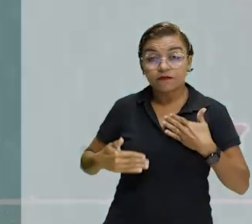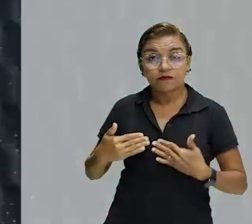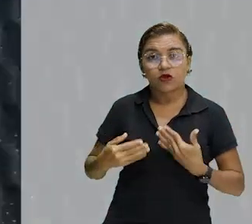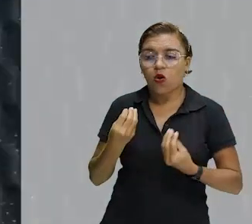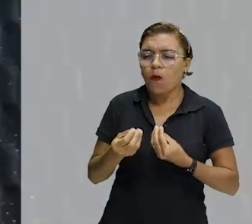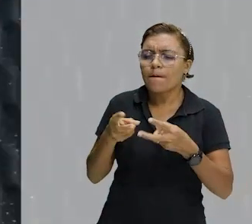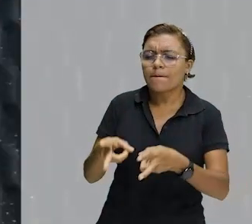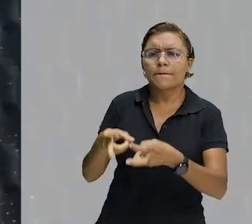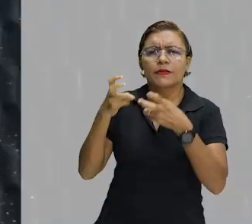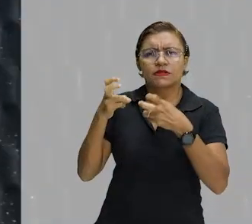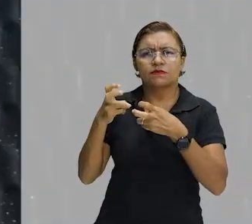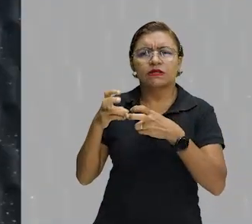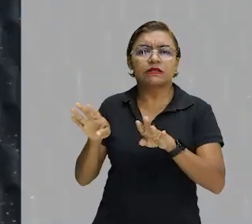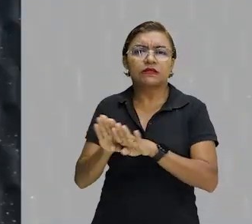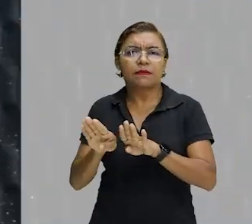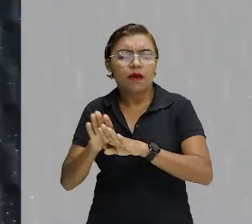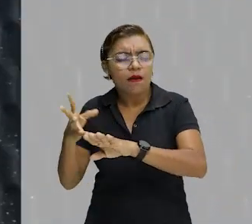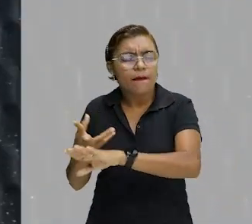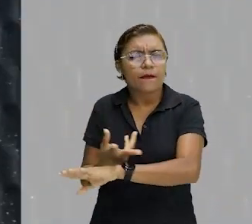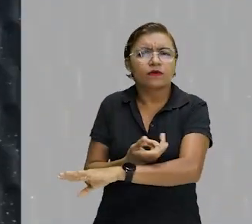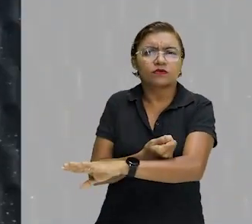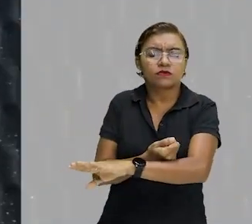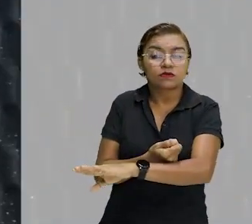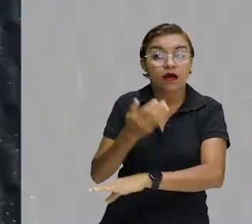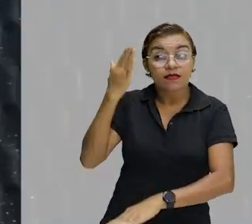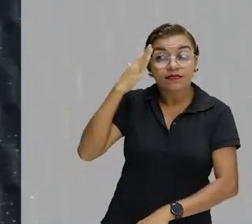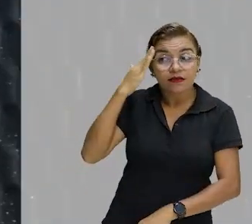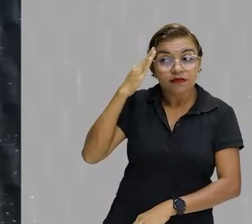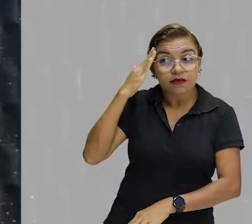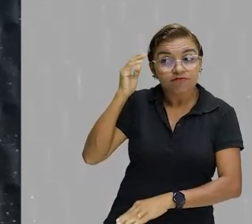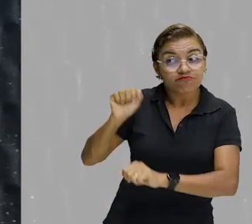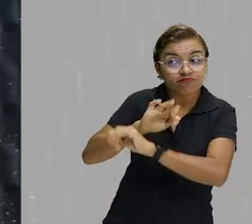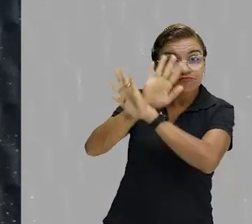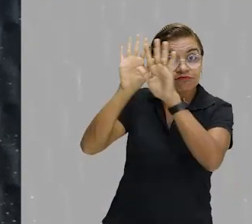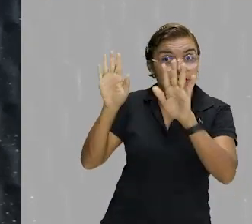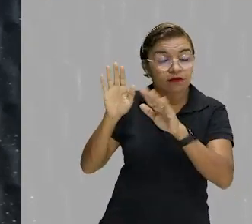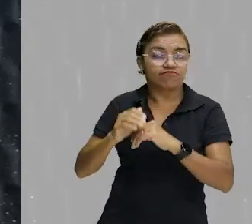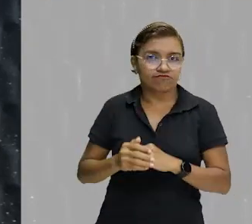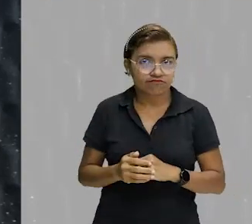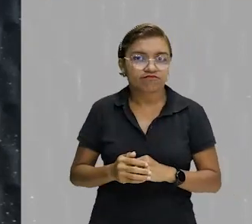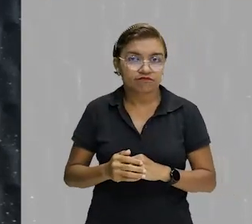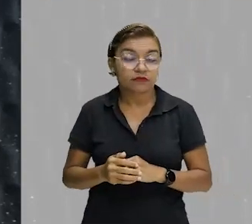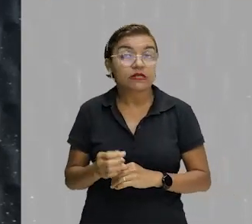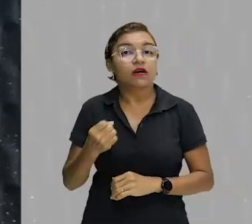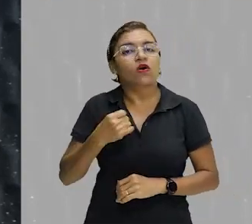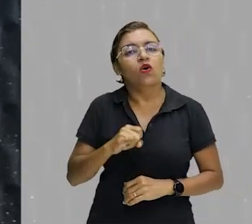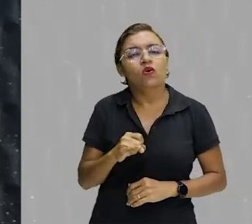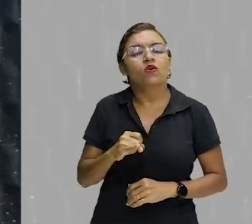sensorial, emocional e de compreensão. Então, vai um pouco mais além. Para que isso